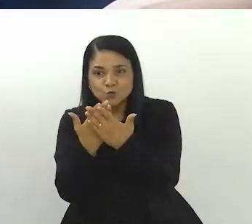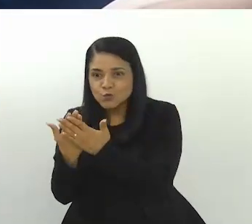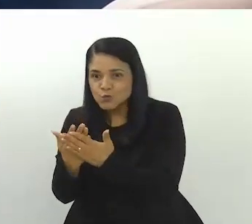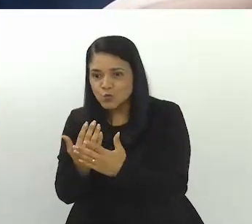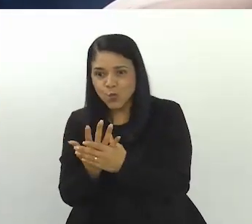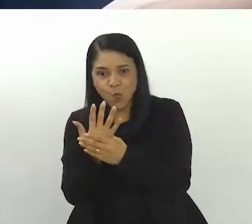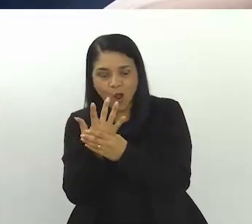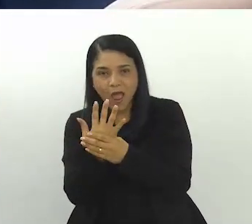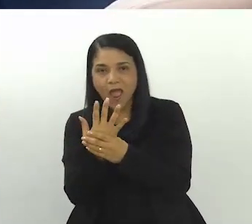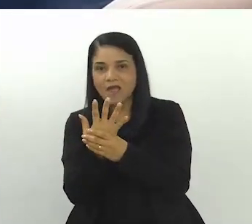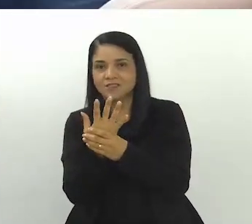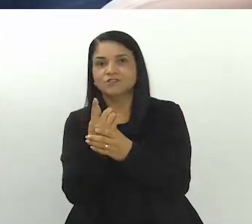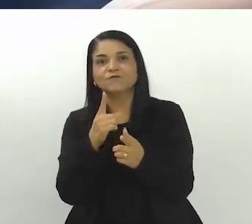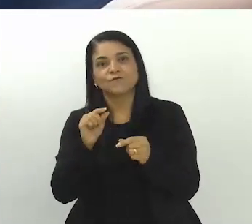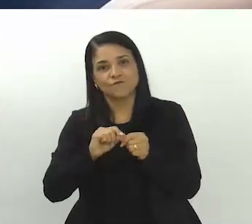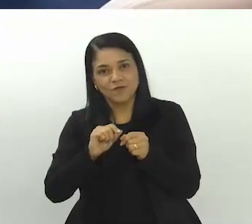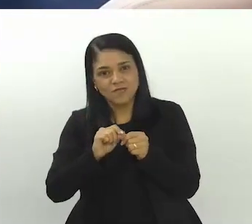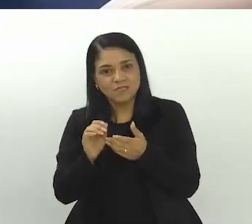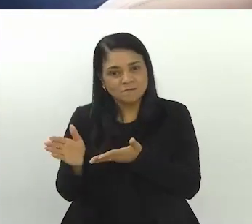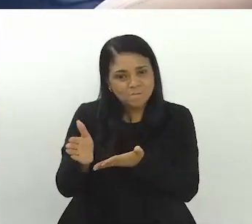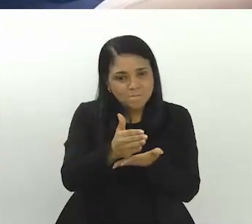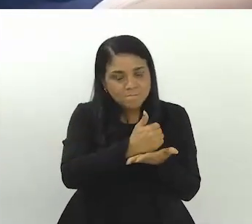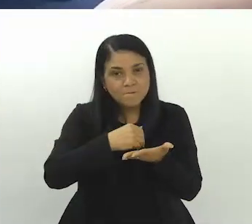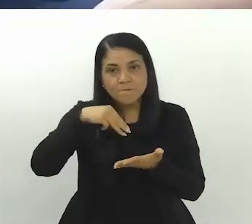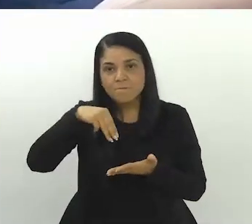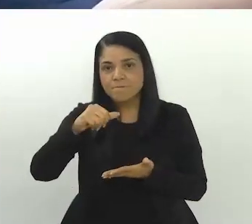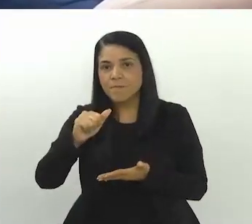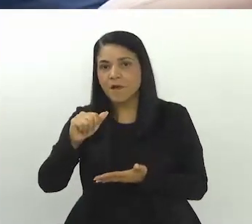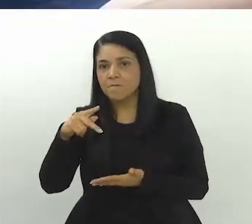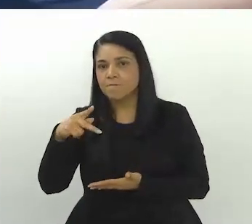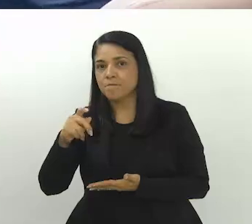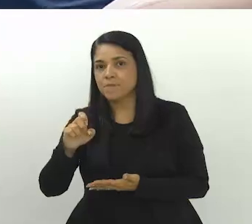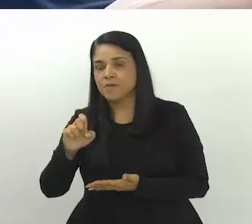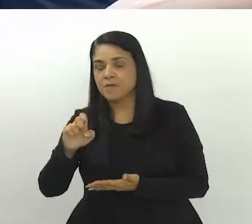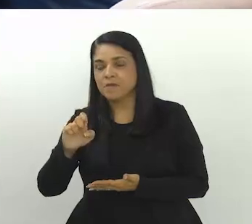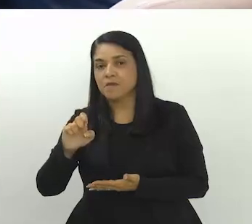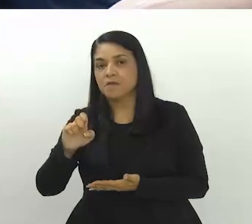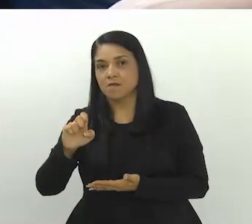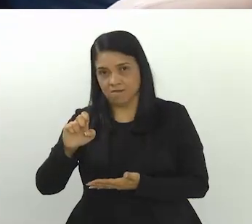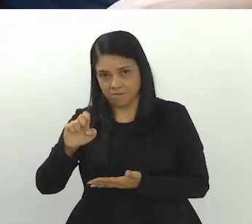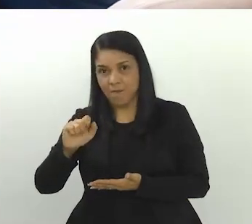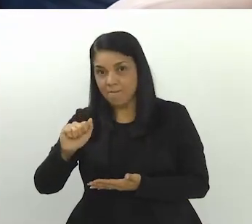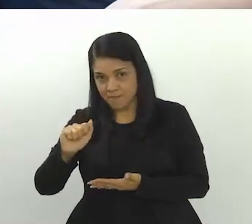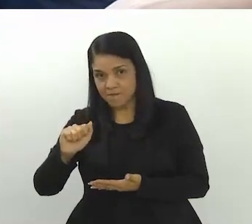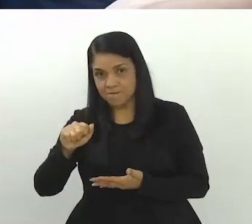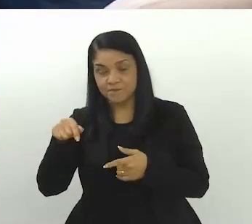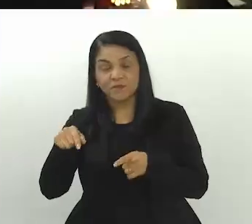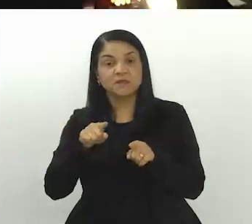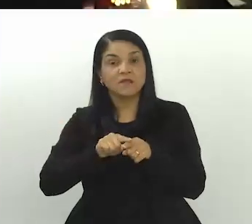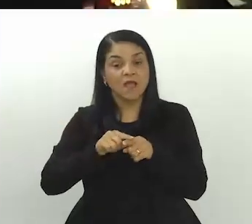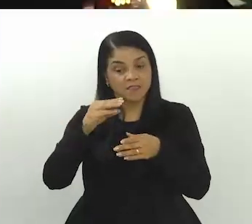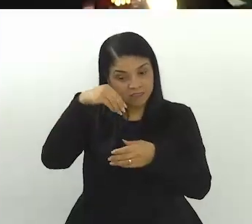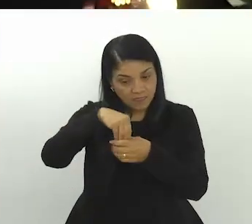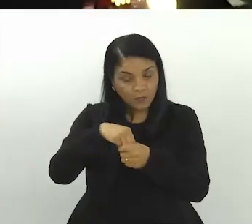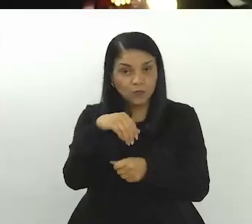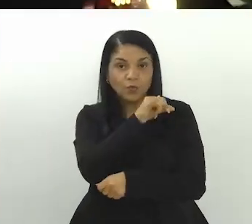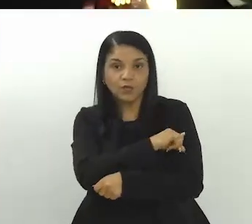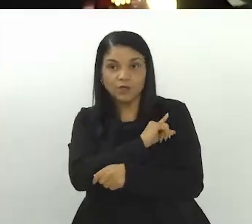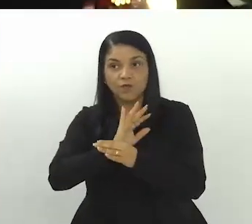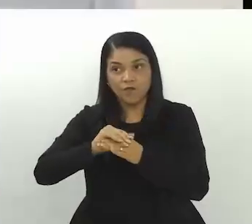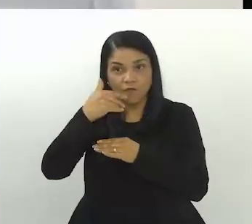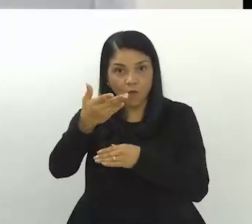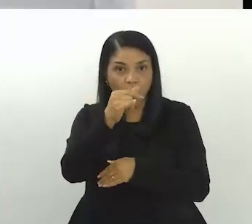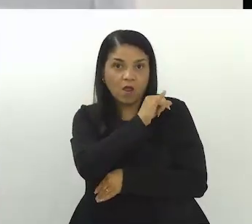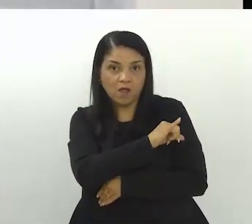que a UERJ fez em relação a isso, mapeando a violência do ano passado. Não só aqui, mas fora também do Rio de